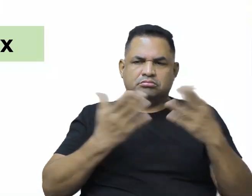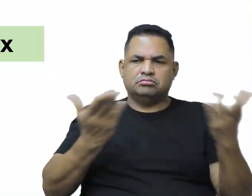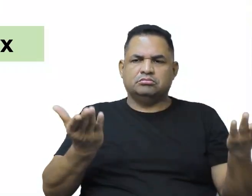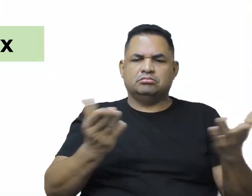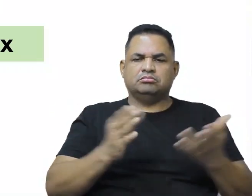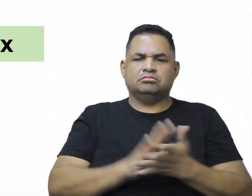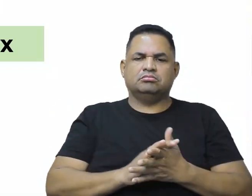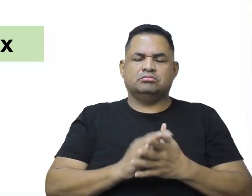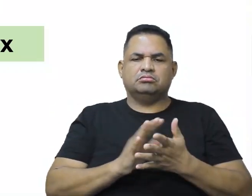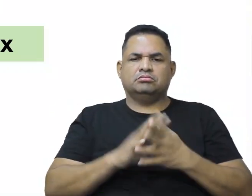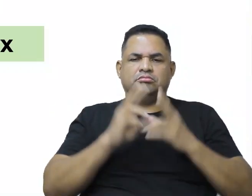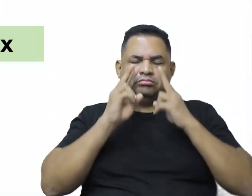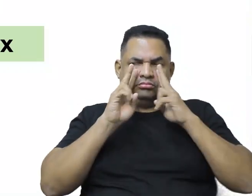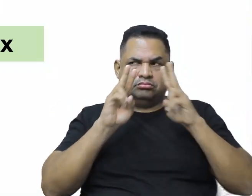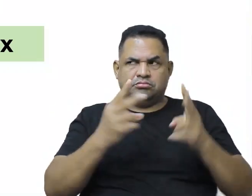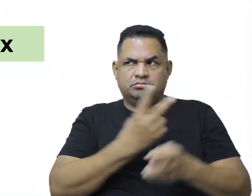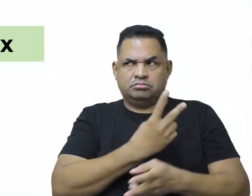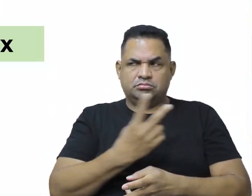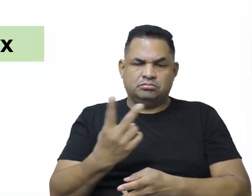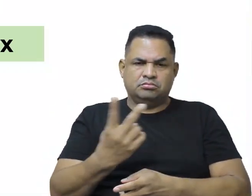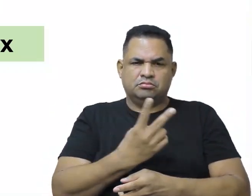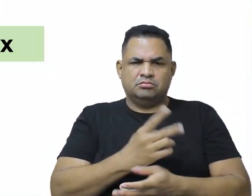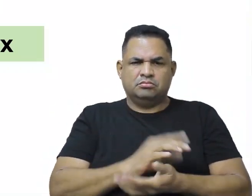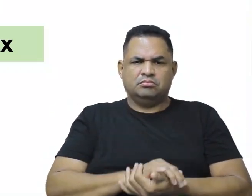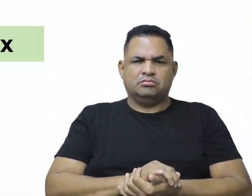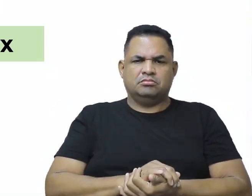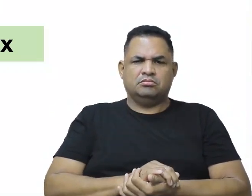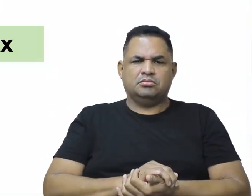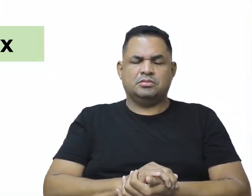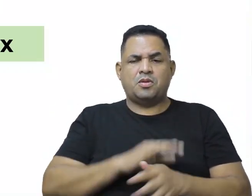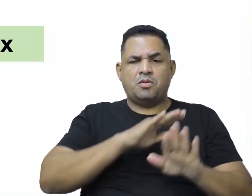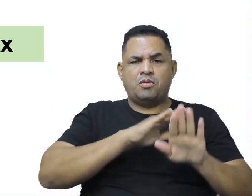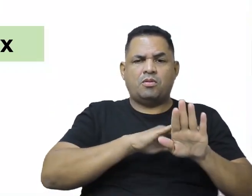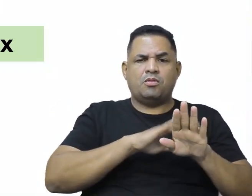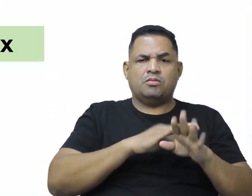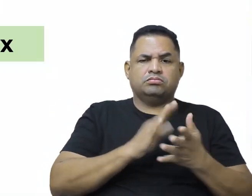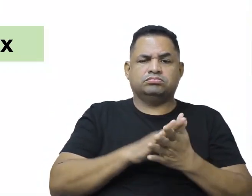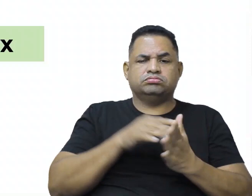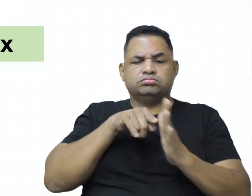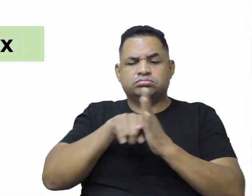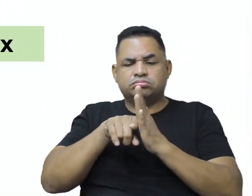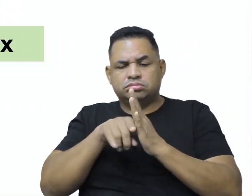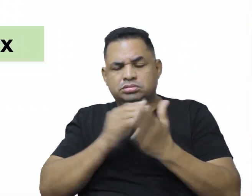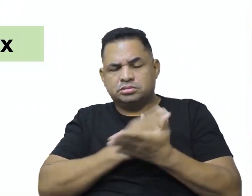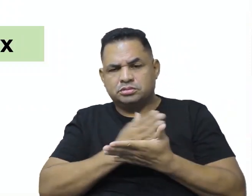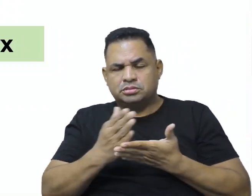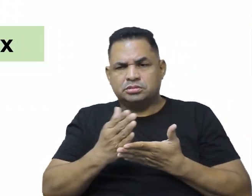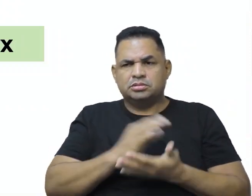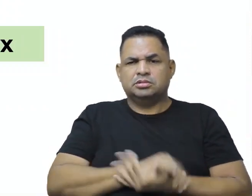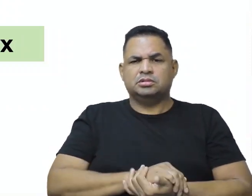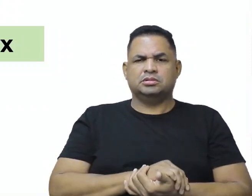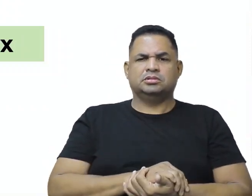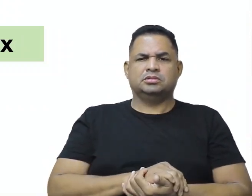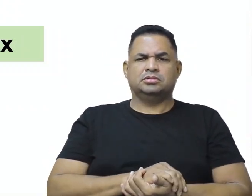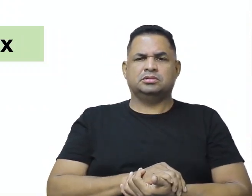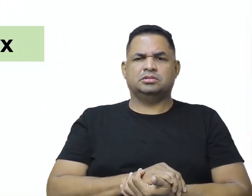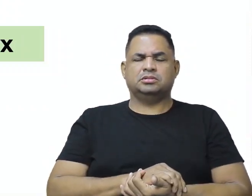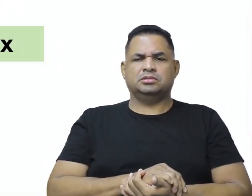a visão deles dois né sobre a ideologia alguns estudos que se iniciaram